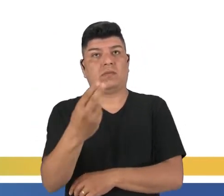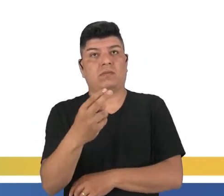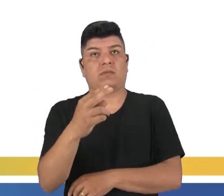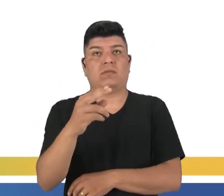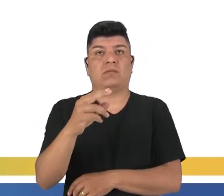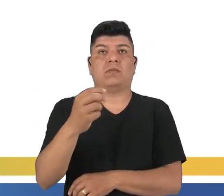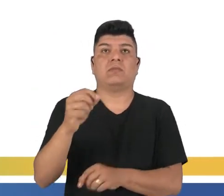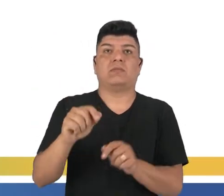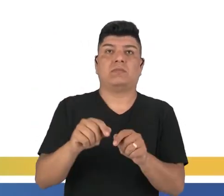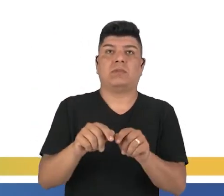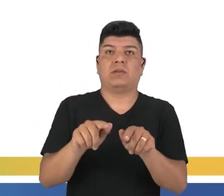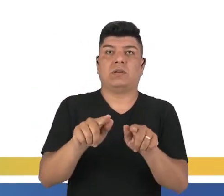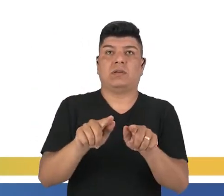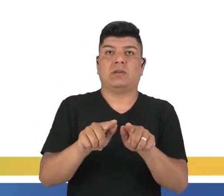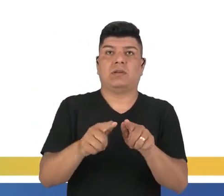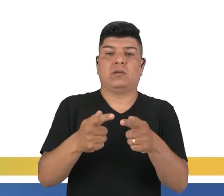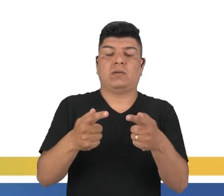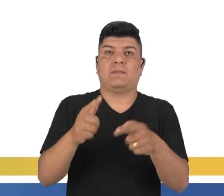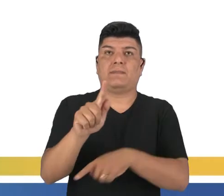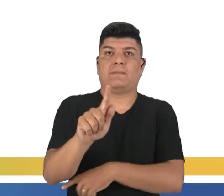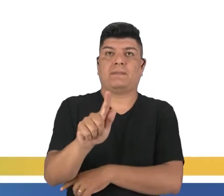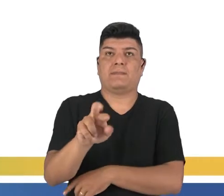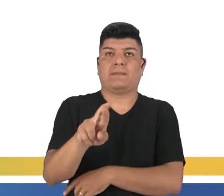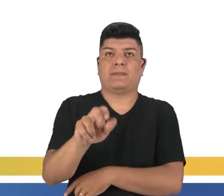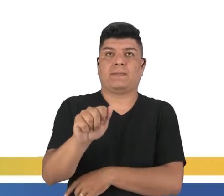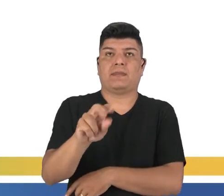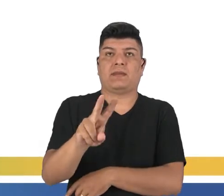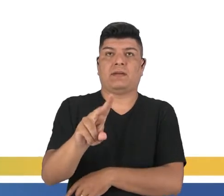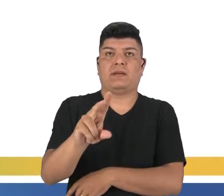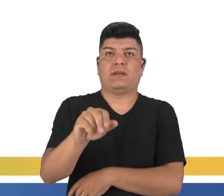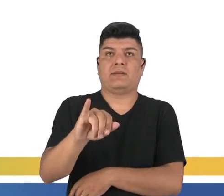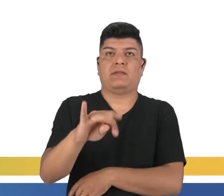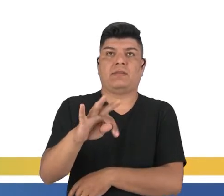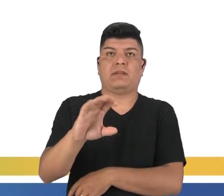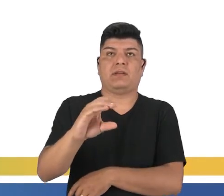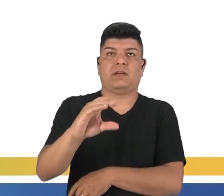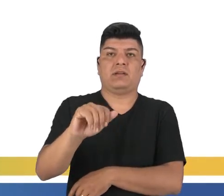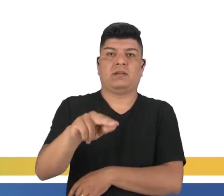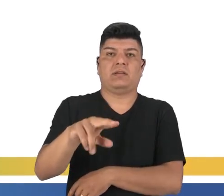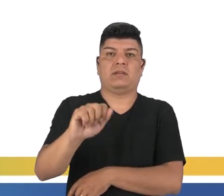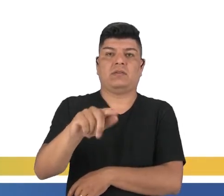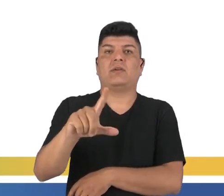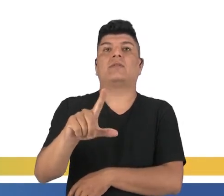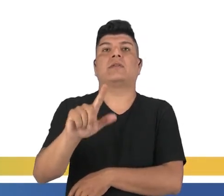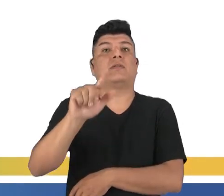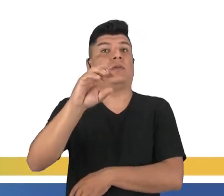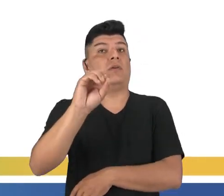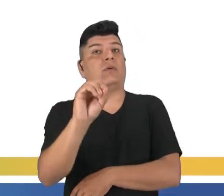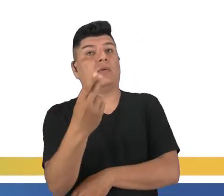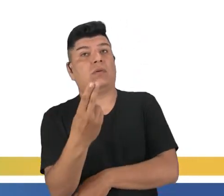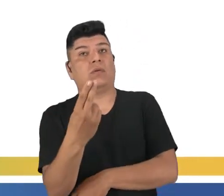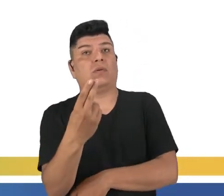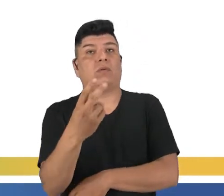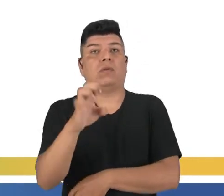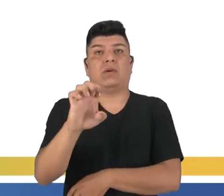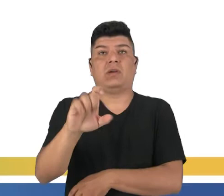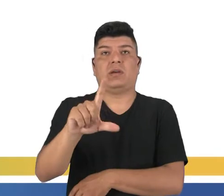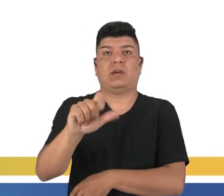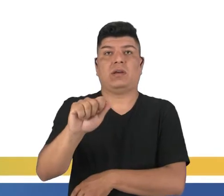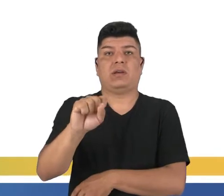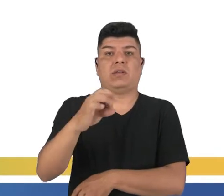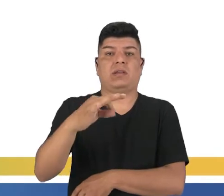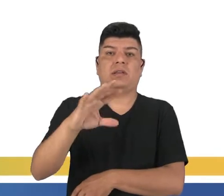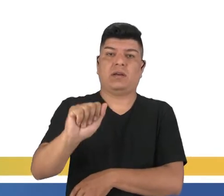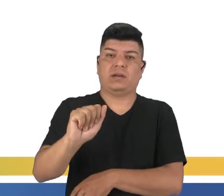e a potencial elástica. Vocês estudam isso aí, pessoal, durante os 3 anos do ensino médio. Tudo que eu coloquei aí, basicamente, é